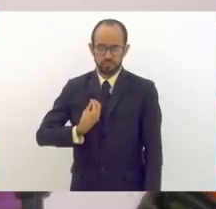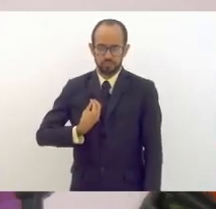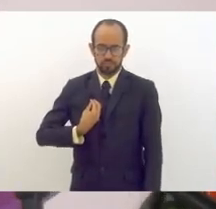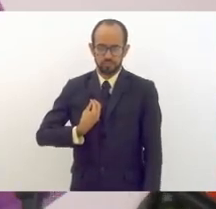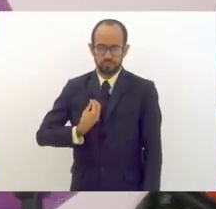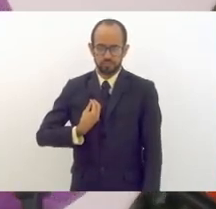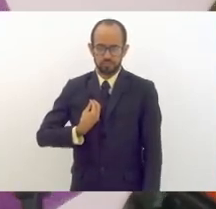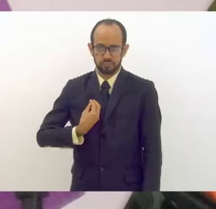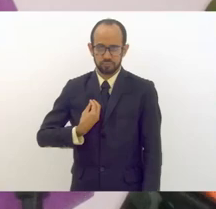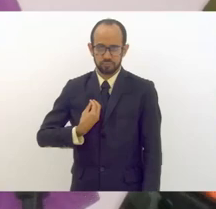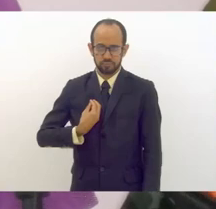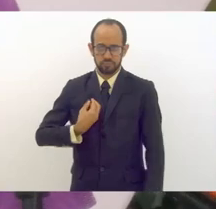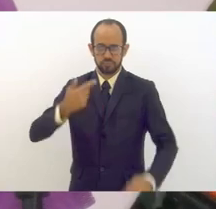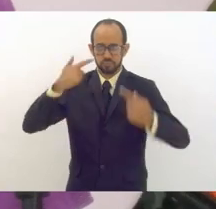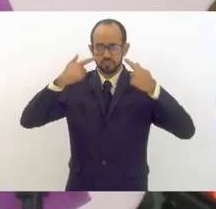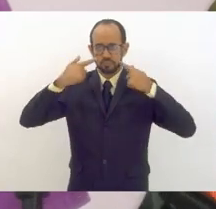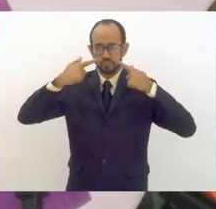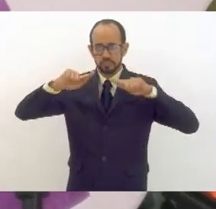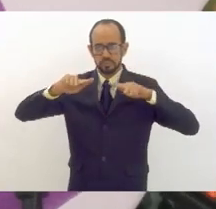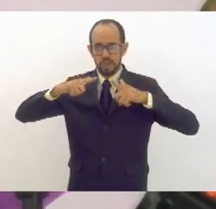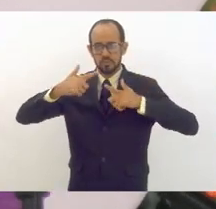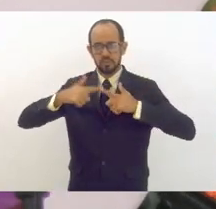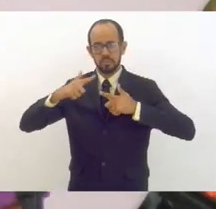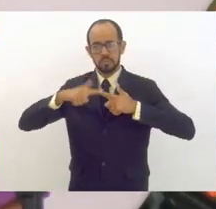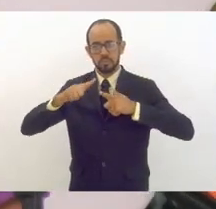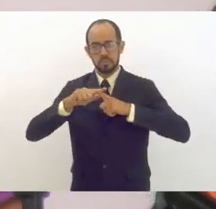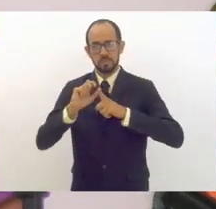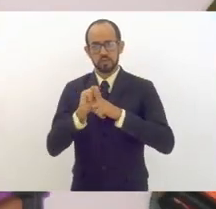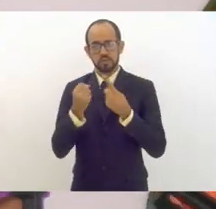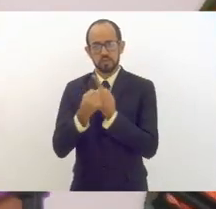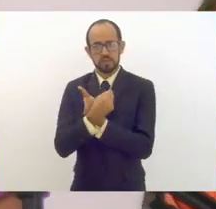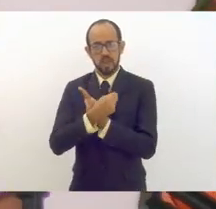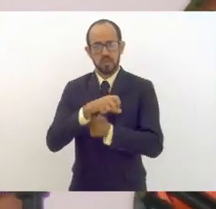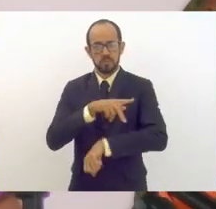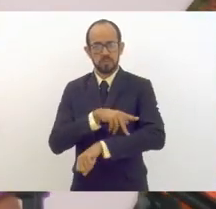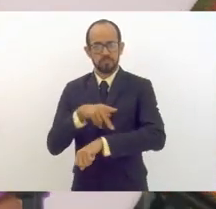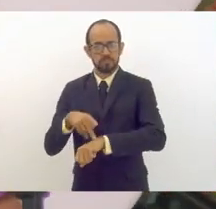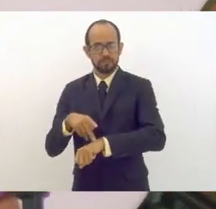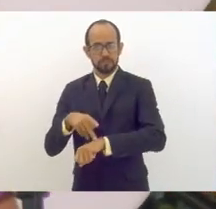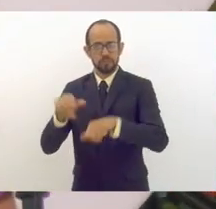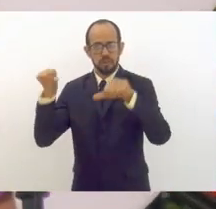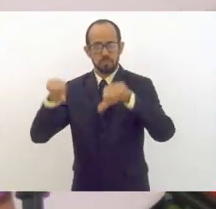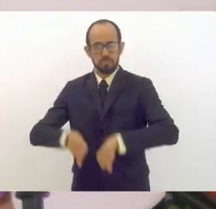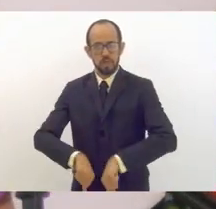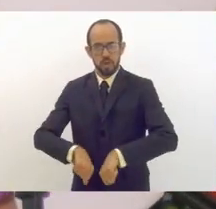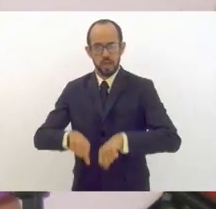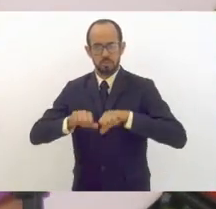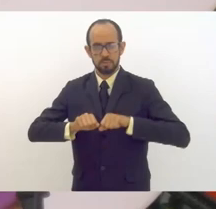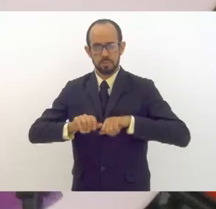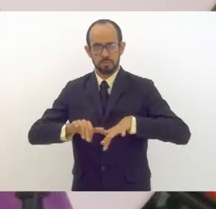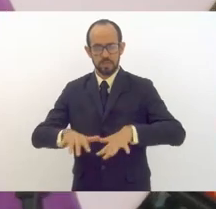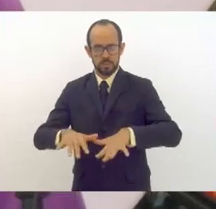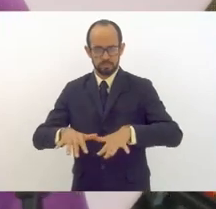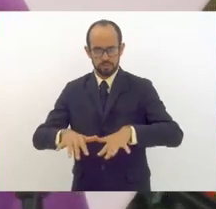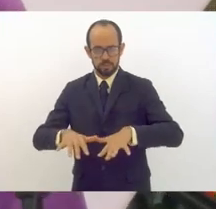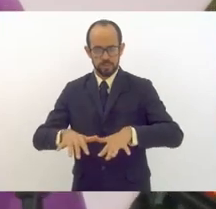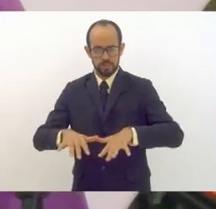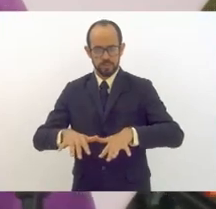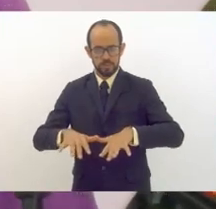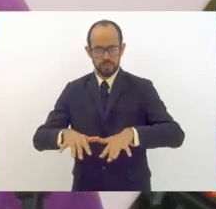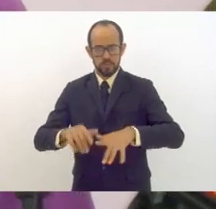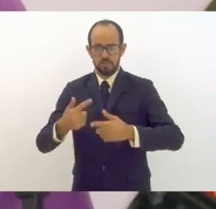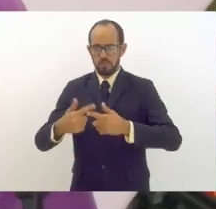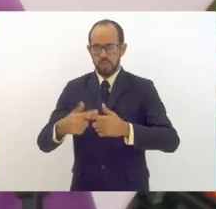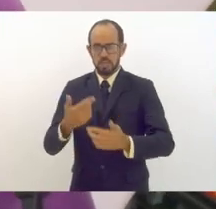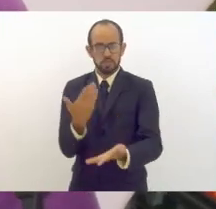um agravamento dos problemas sociais e pedagógicos que foram piorados pela pandemia, que as escolas simplesmente não